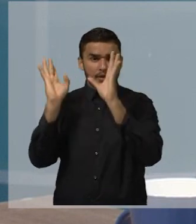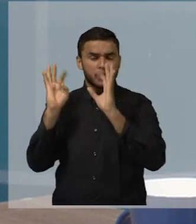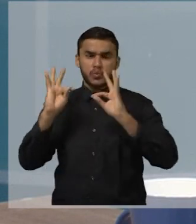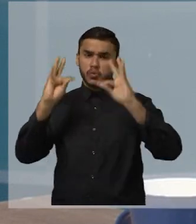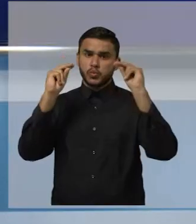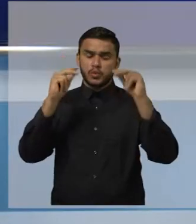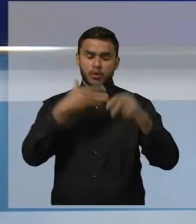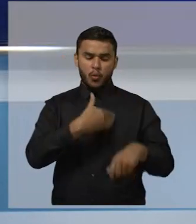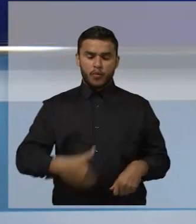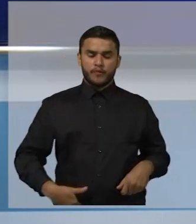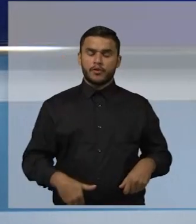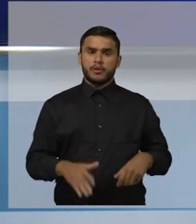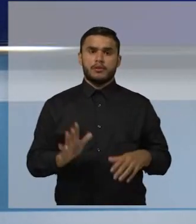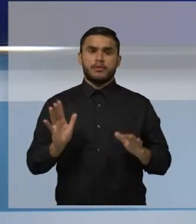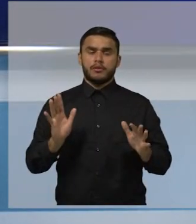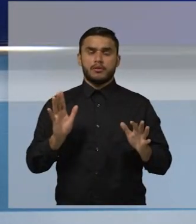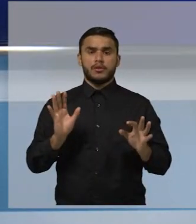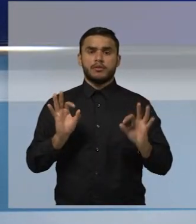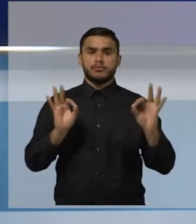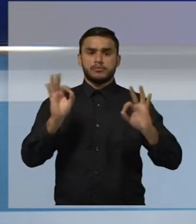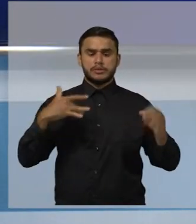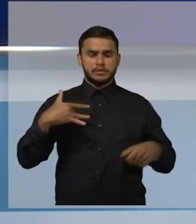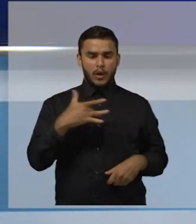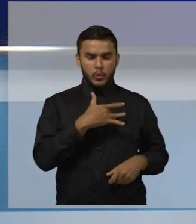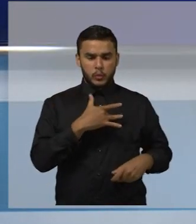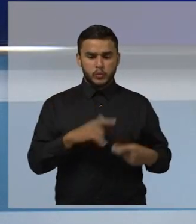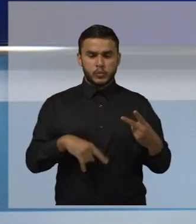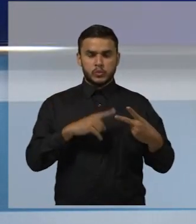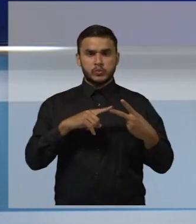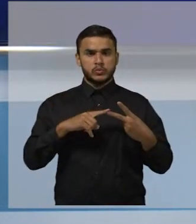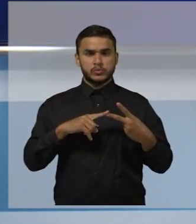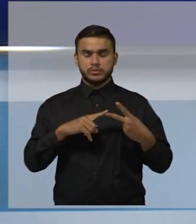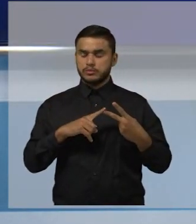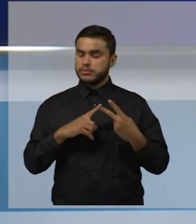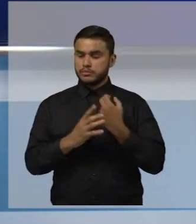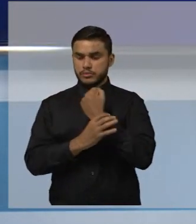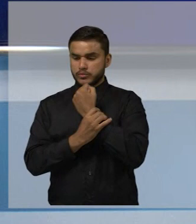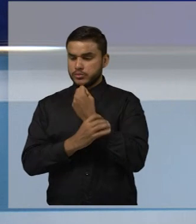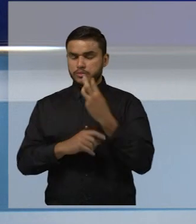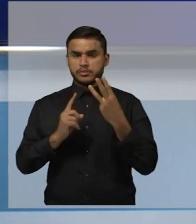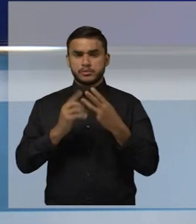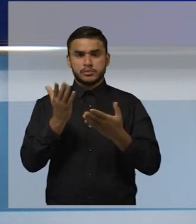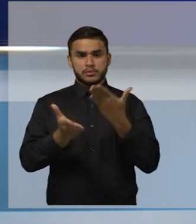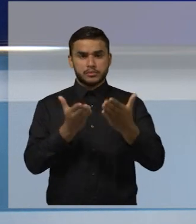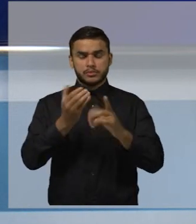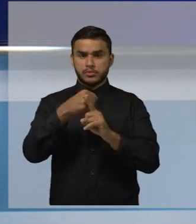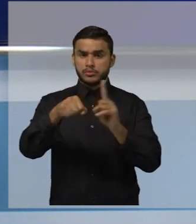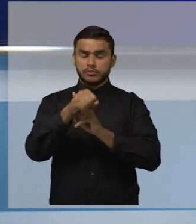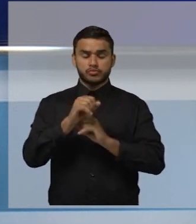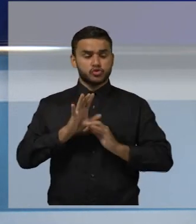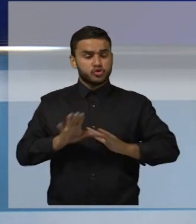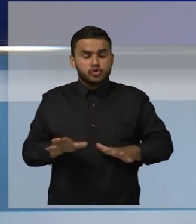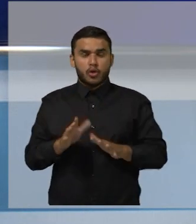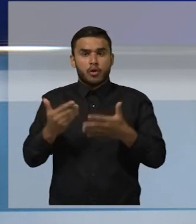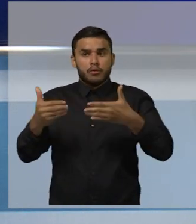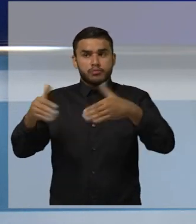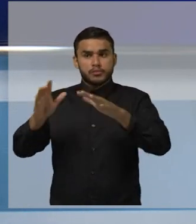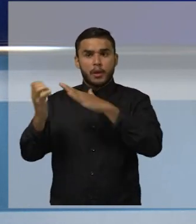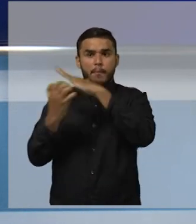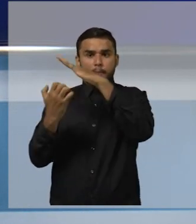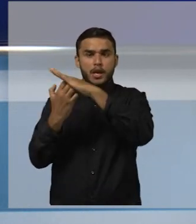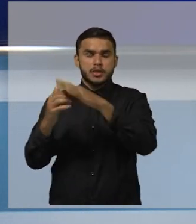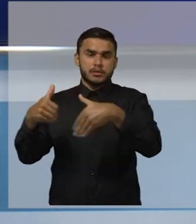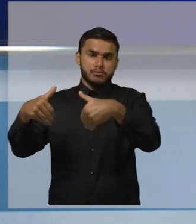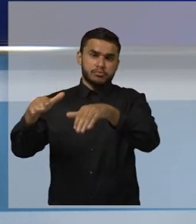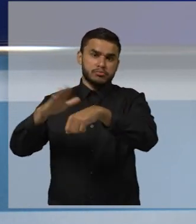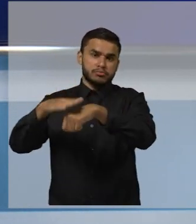mais liberal, que hoje, na verdade, no mundo não existe um modelo absoluto, num